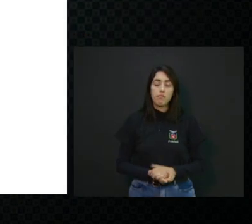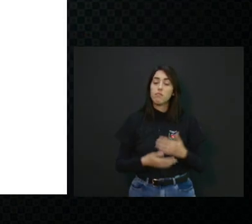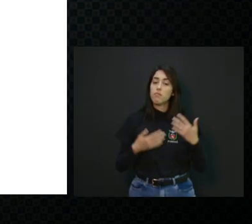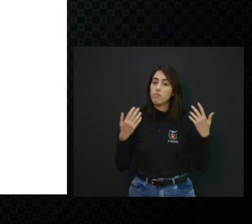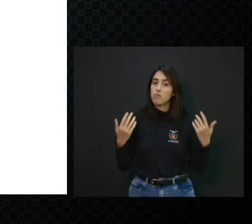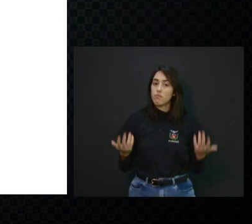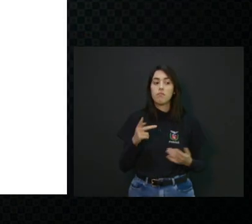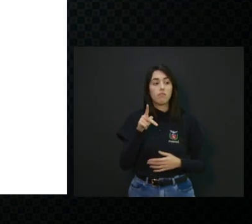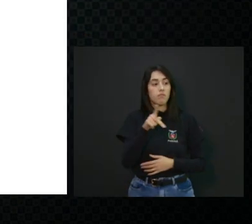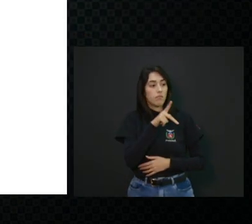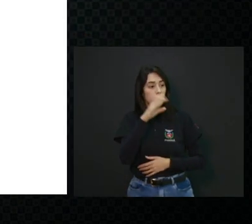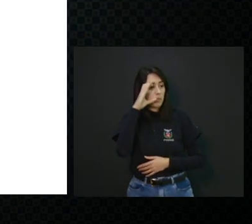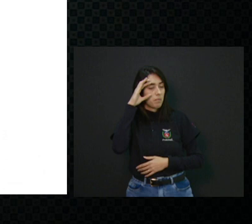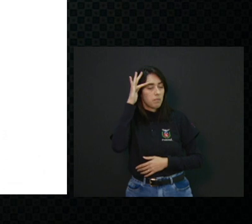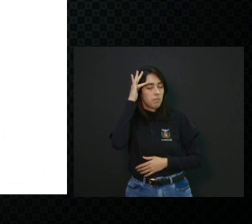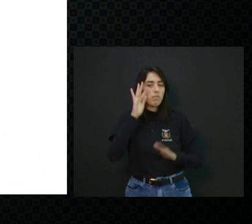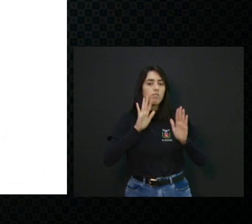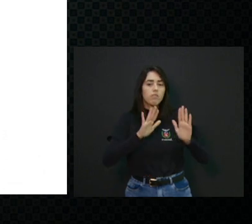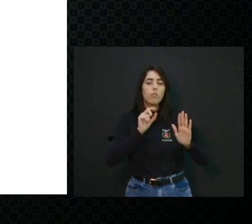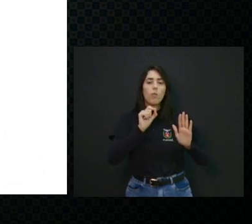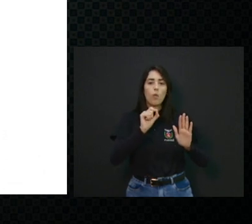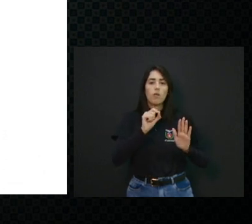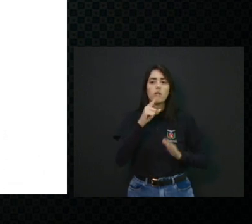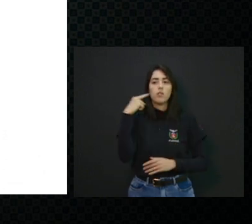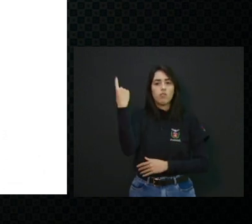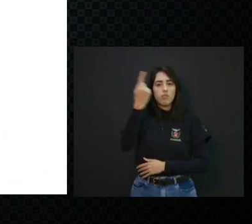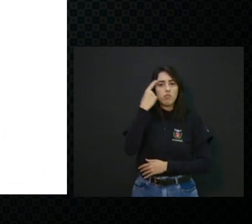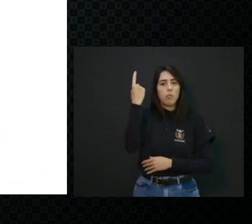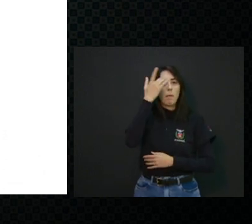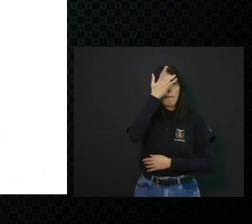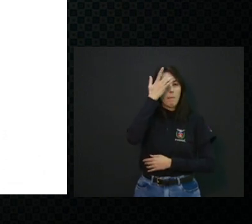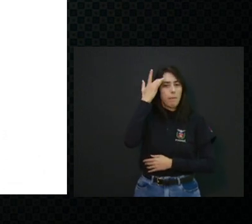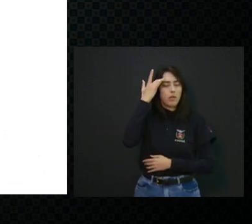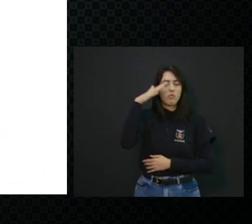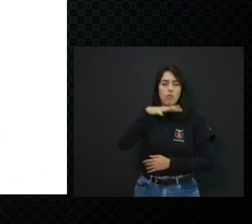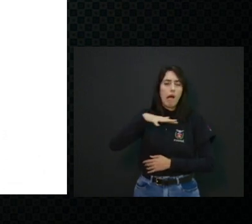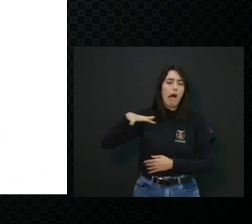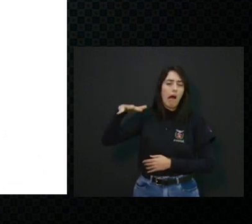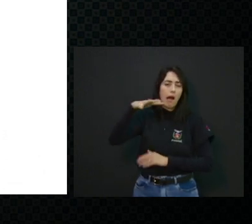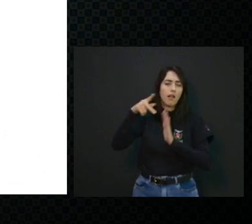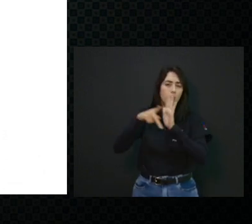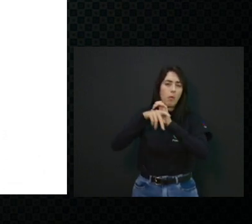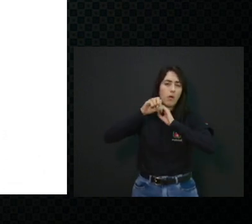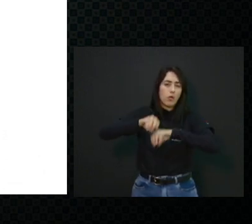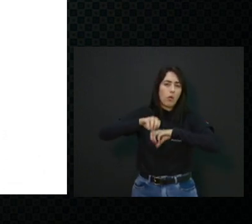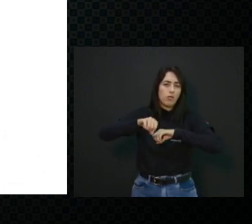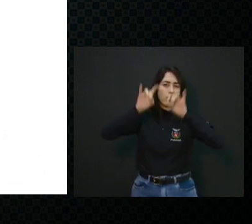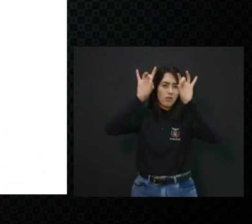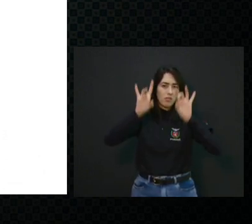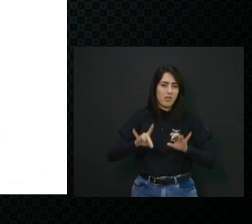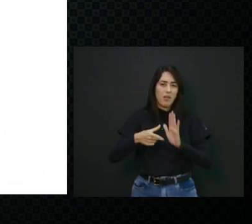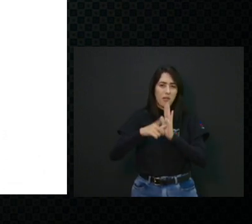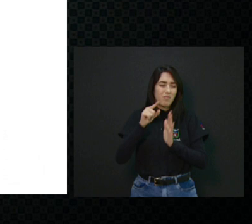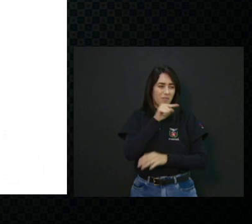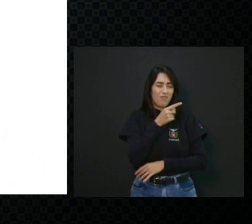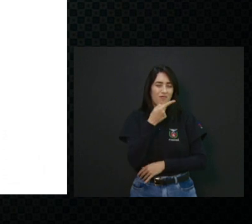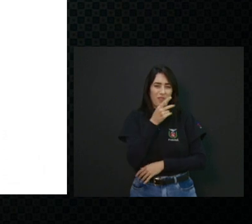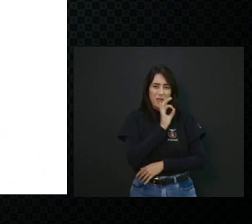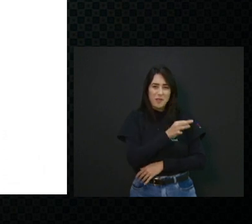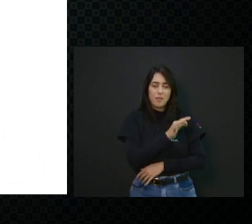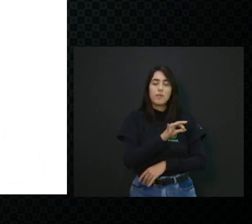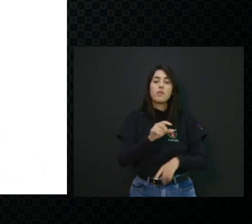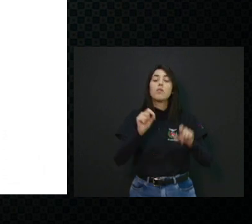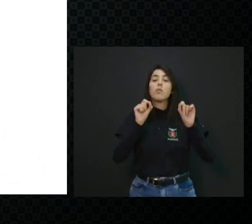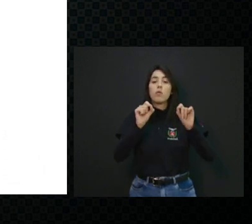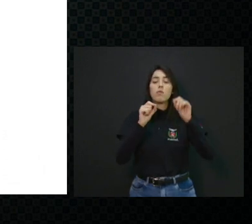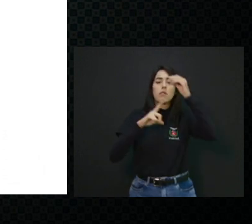Carlos, a ideia das pessoas, inclusive pessoas, né, da área da educação especial, bem como o senhor falou, existem